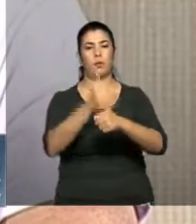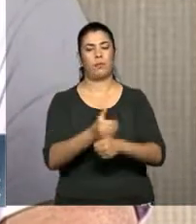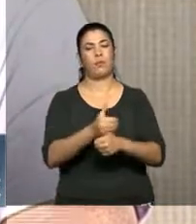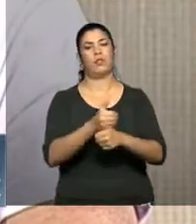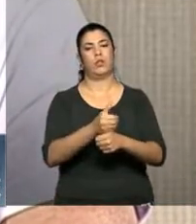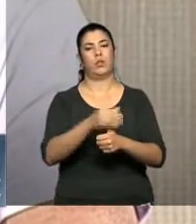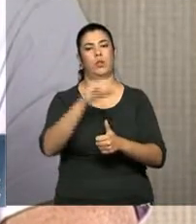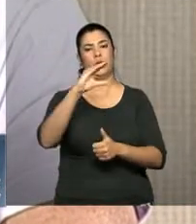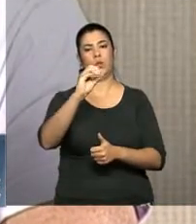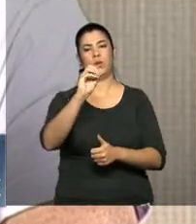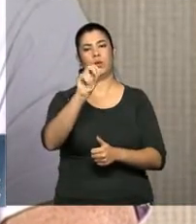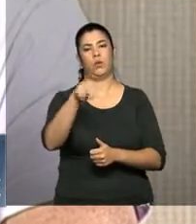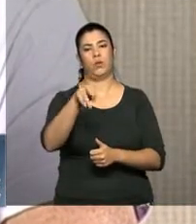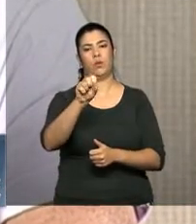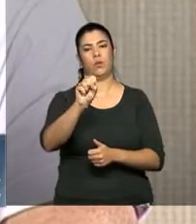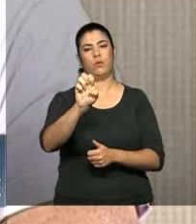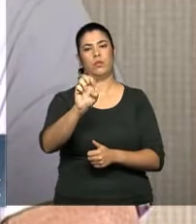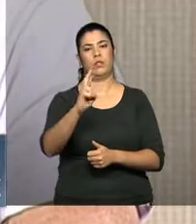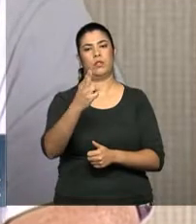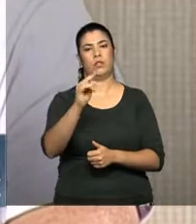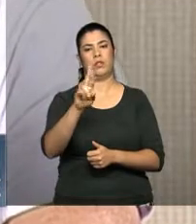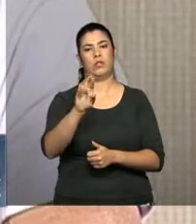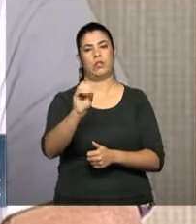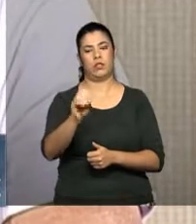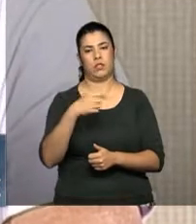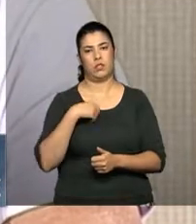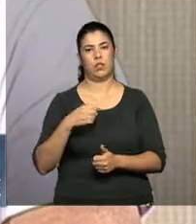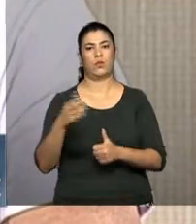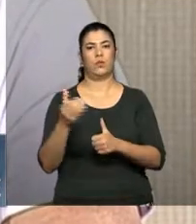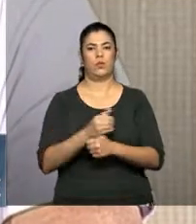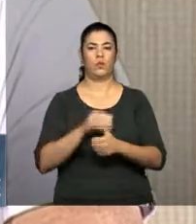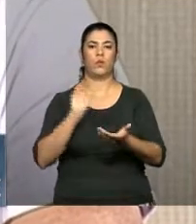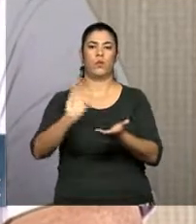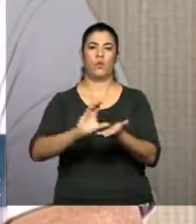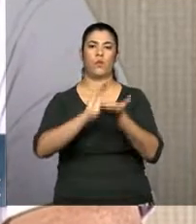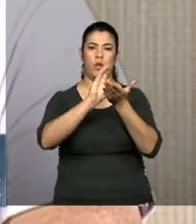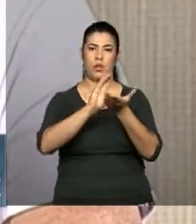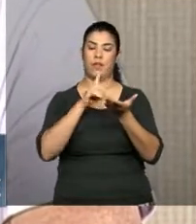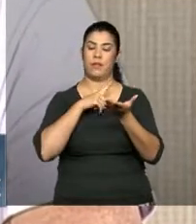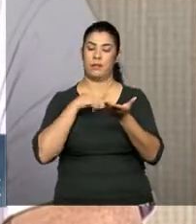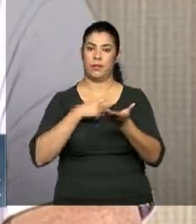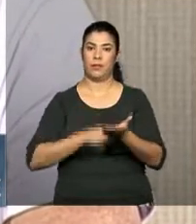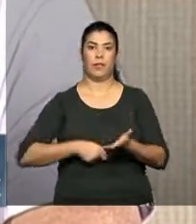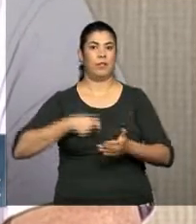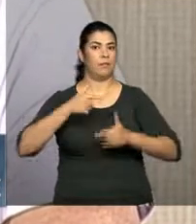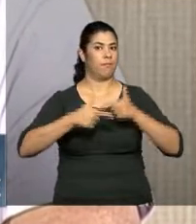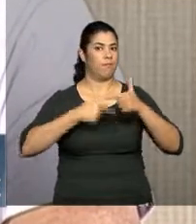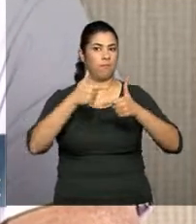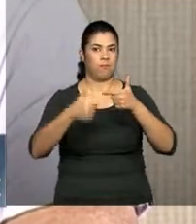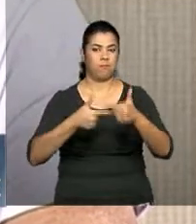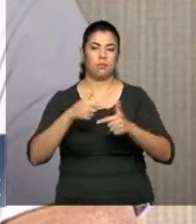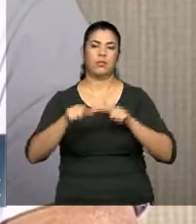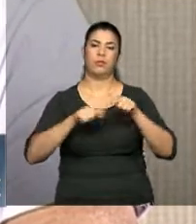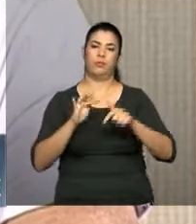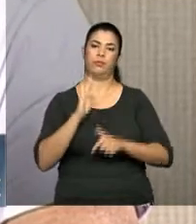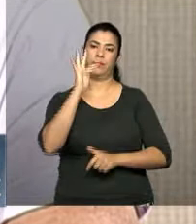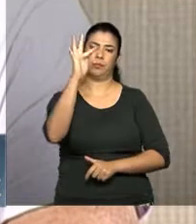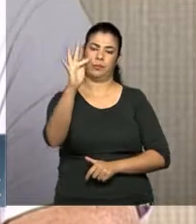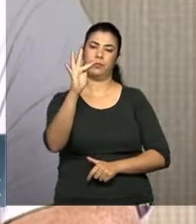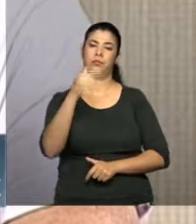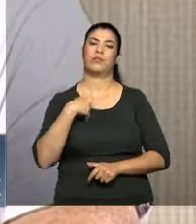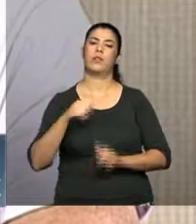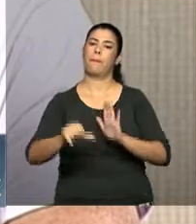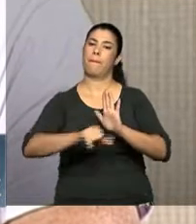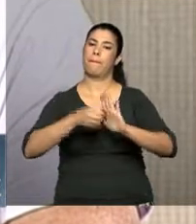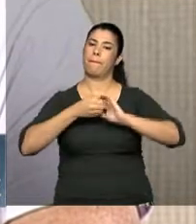porque nós teremos muitos desafios pela frente e nesta a saudação inicial aos